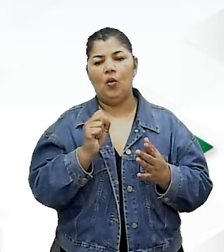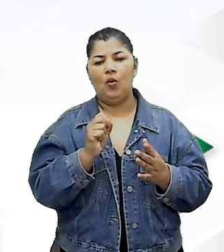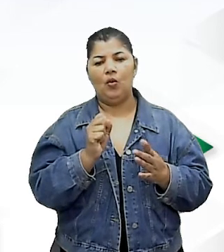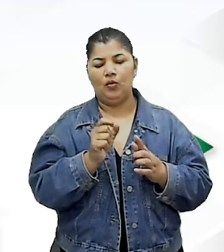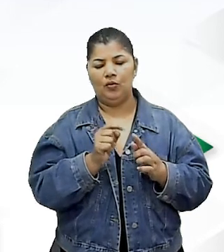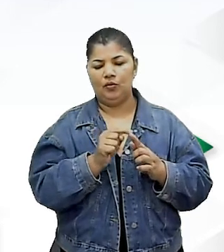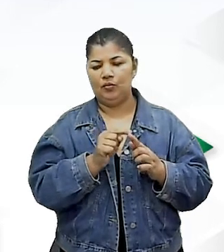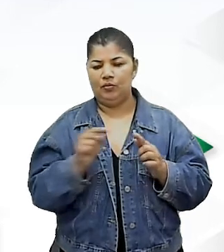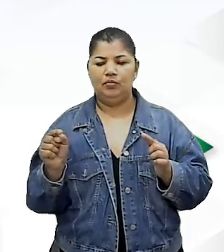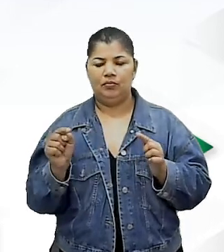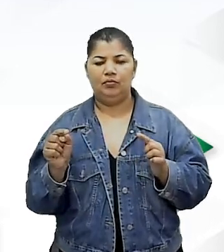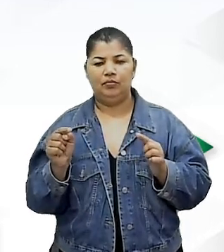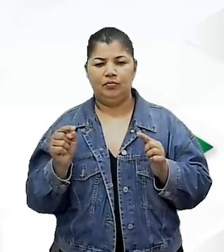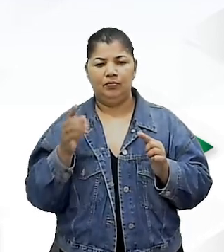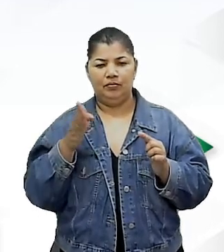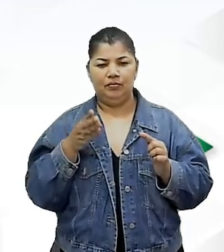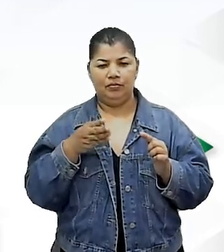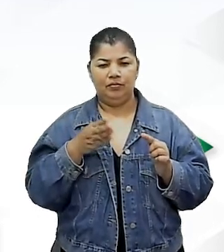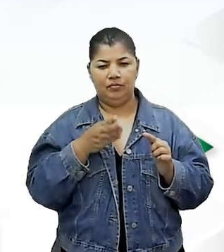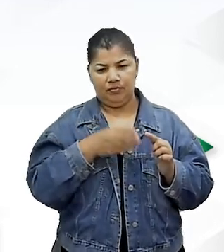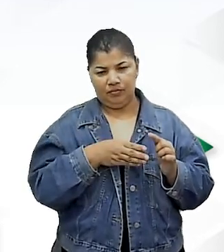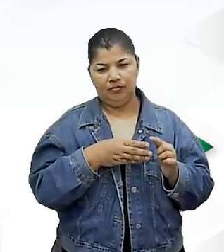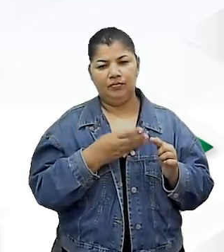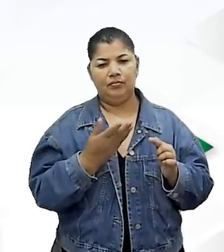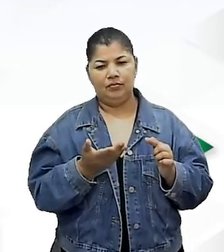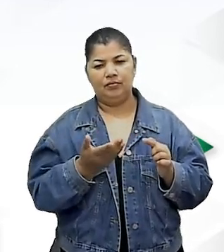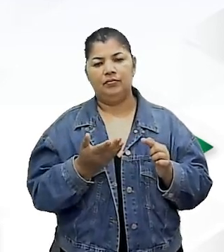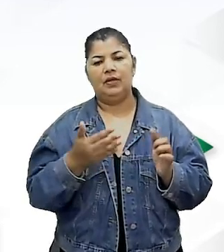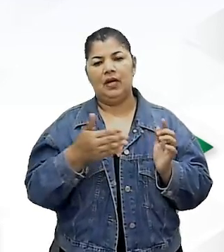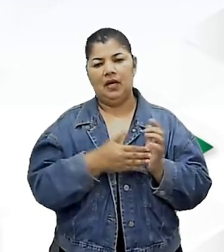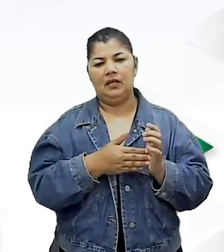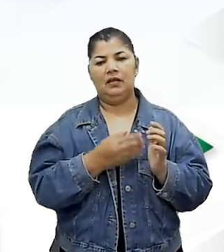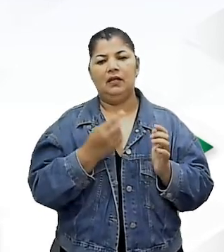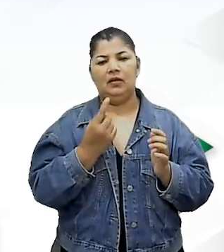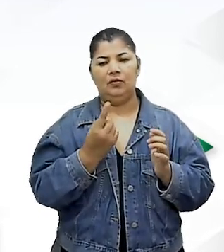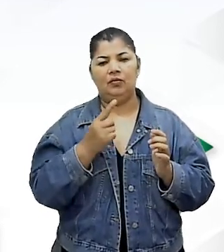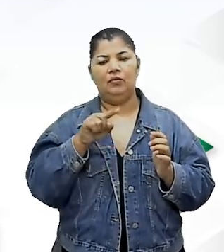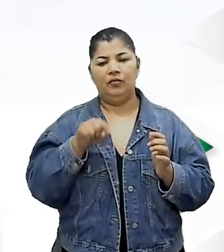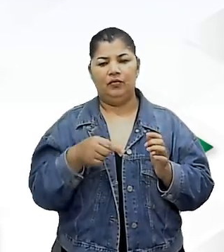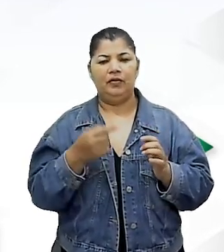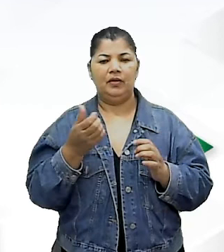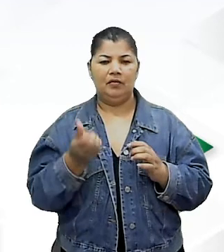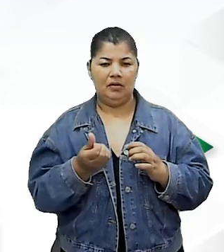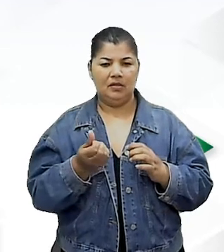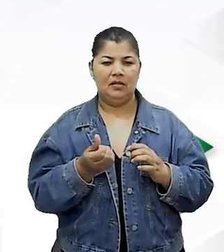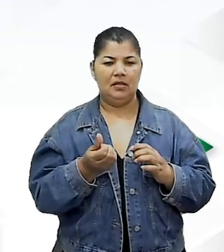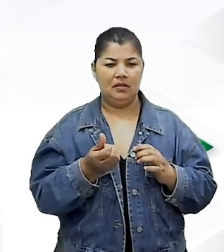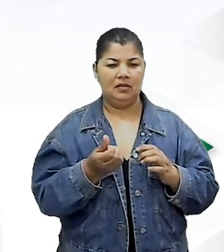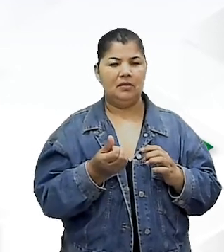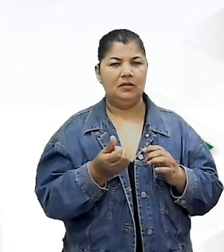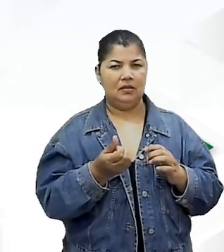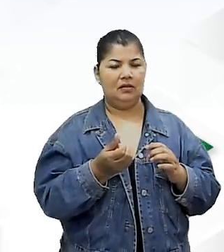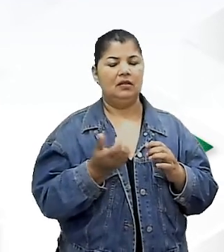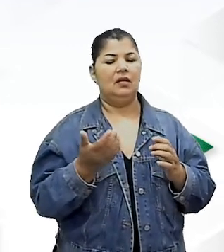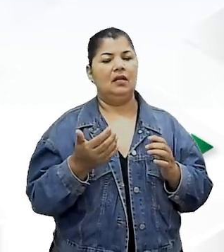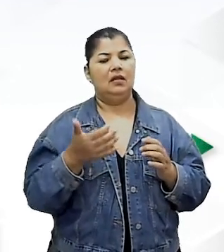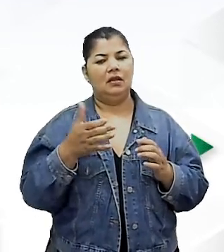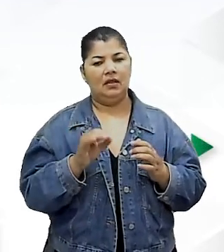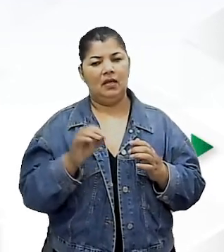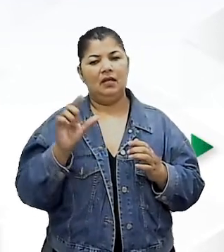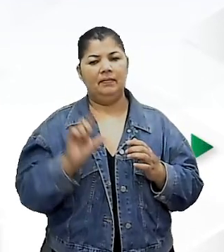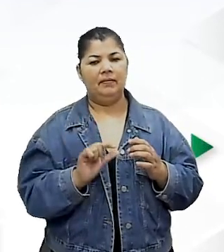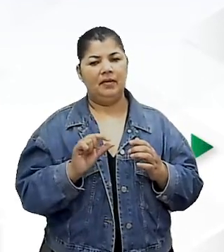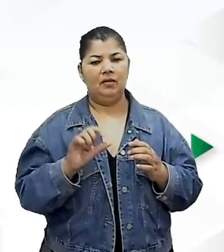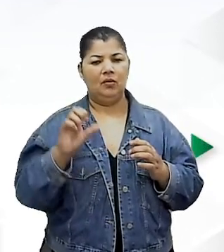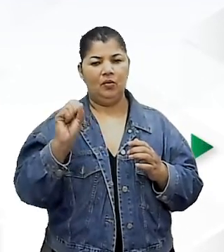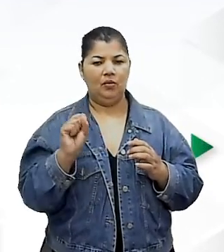decimais até aí, ó. 1,06. Combinado? 8 casas decimais, 10 elevado a menos 8, porque o número